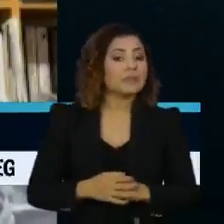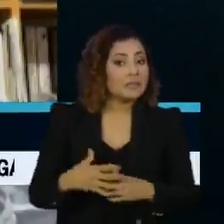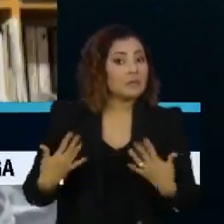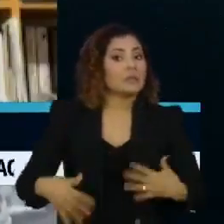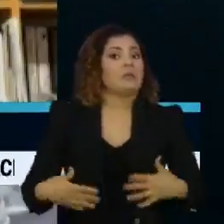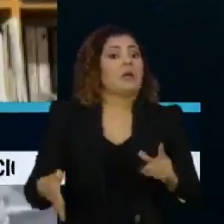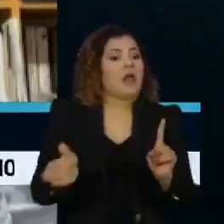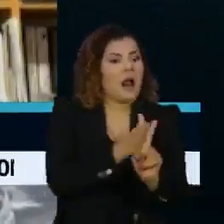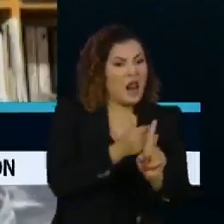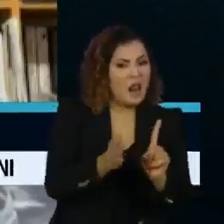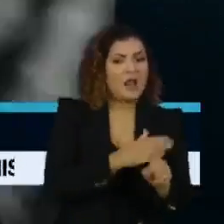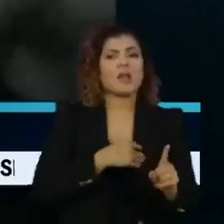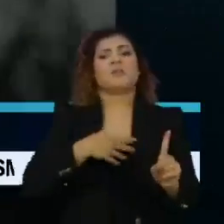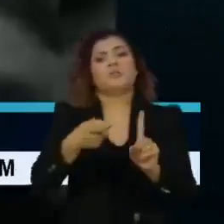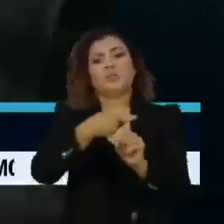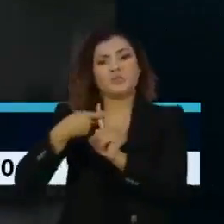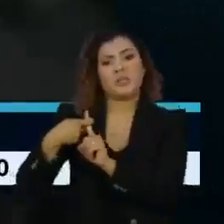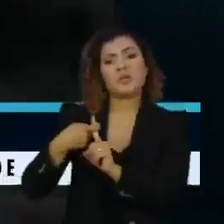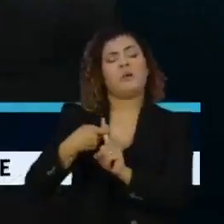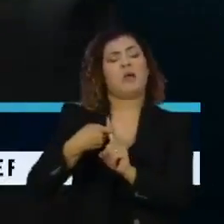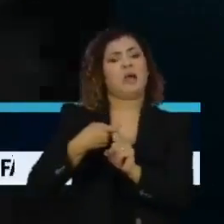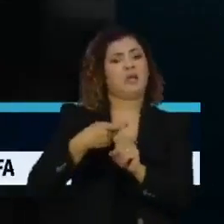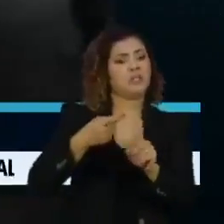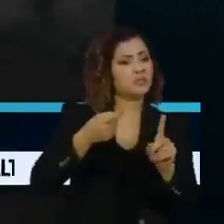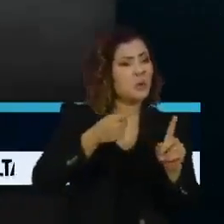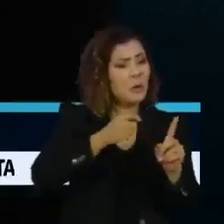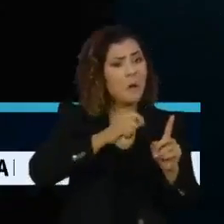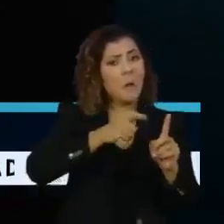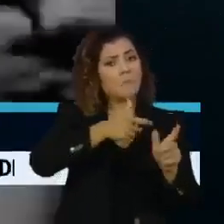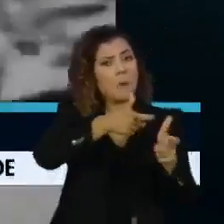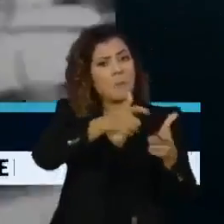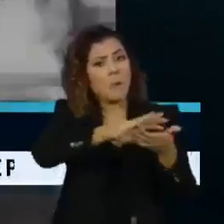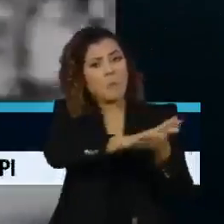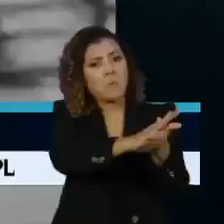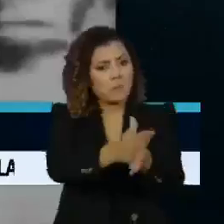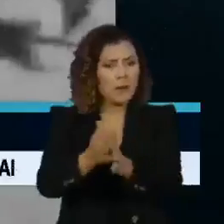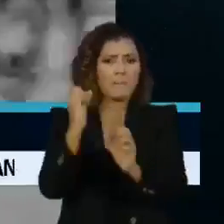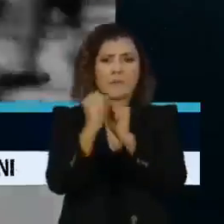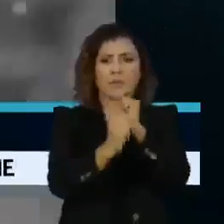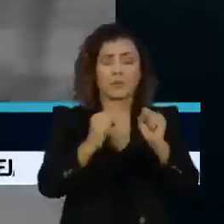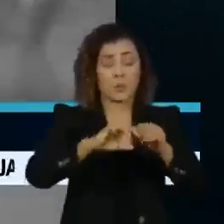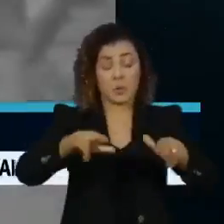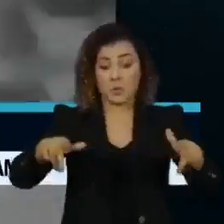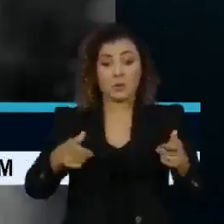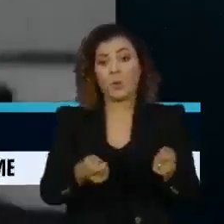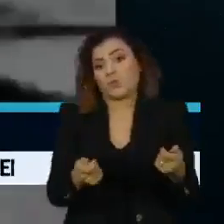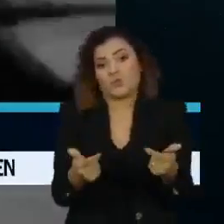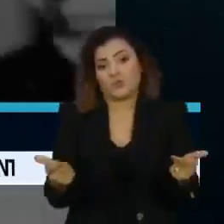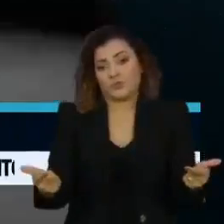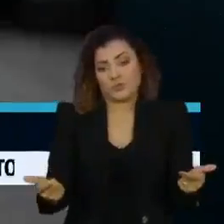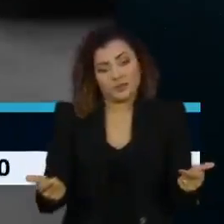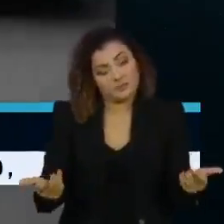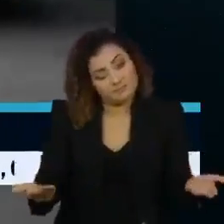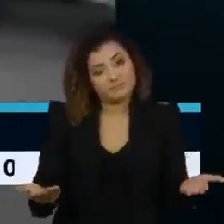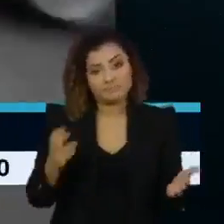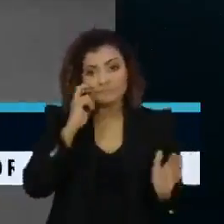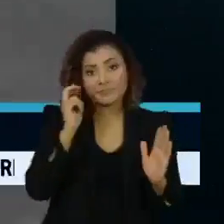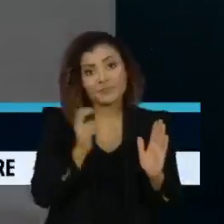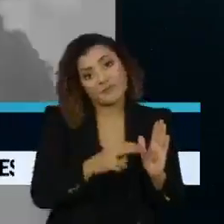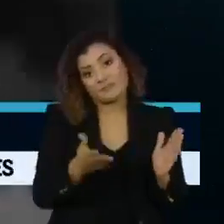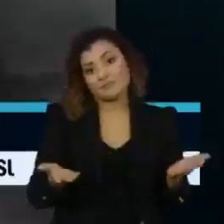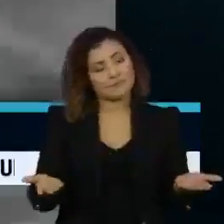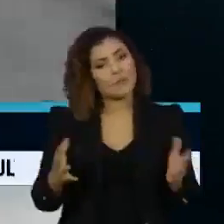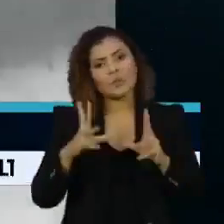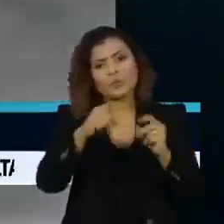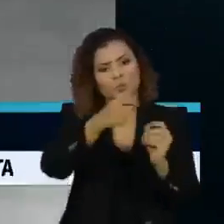torturou, se sequestrou, se executou sem nenhum limite. Tudo isso está